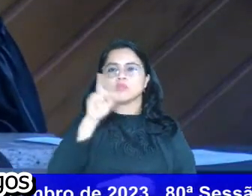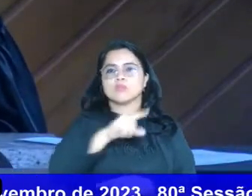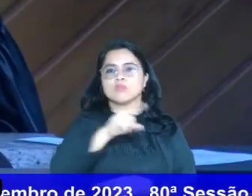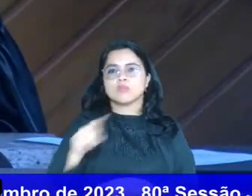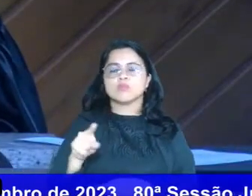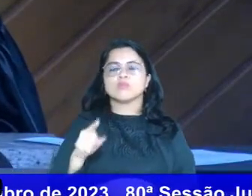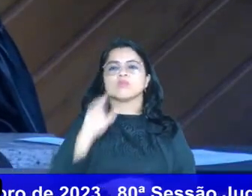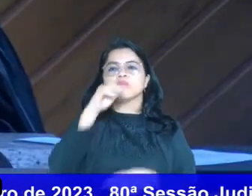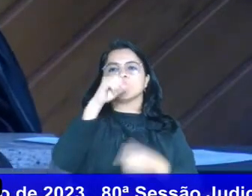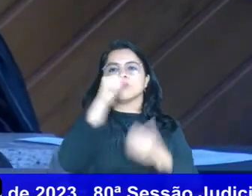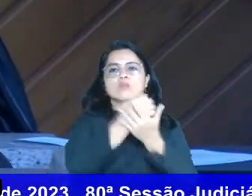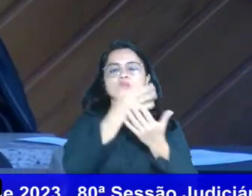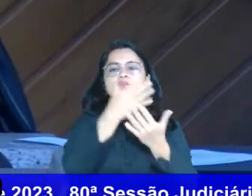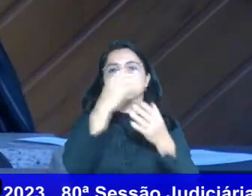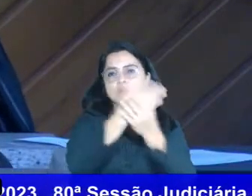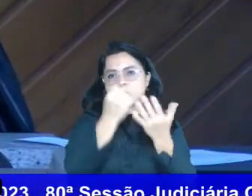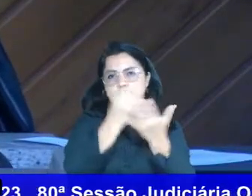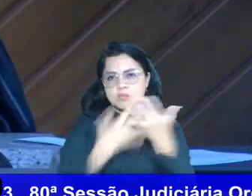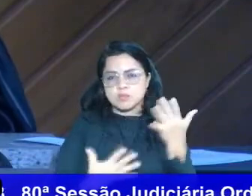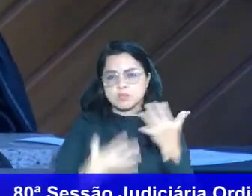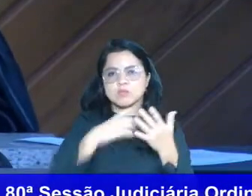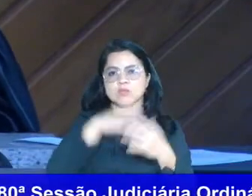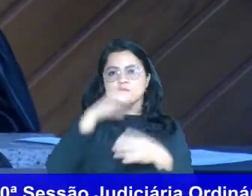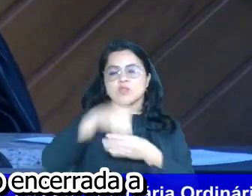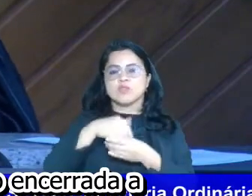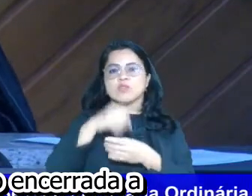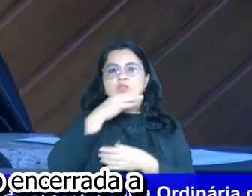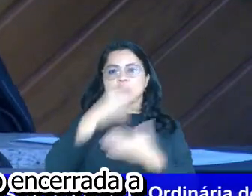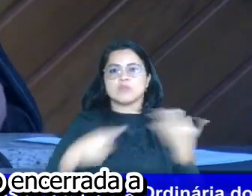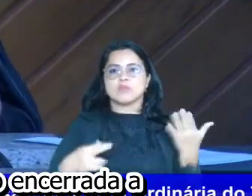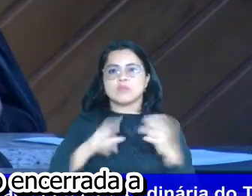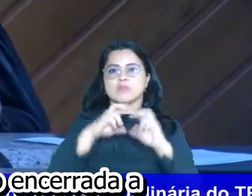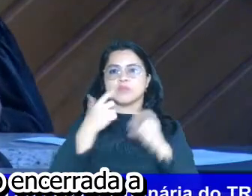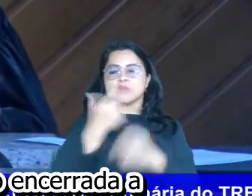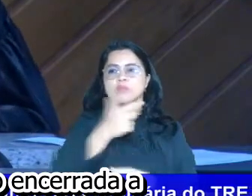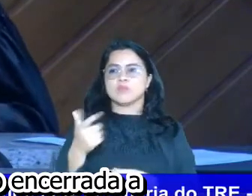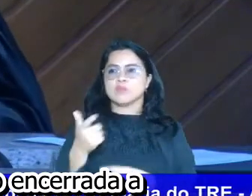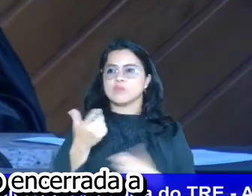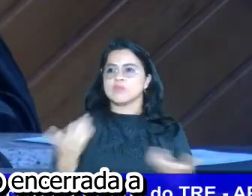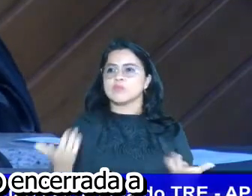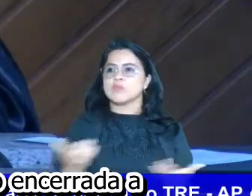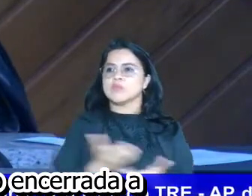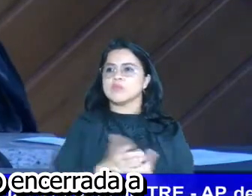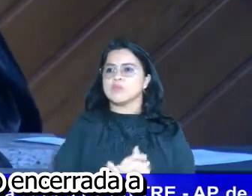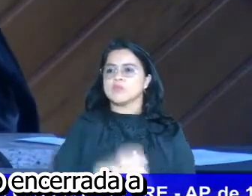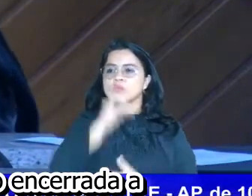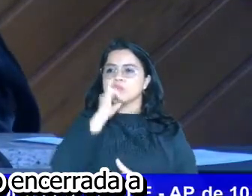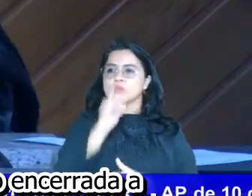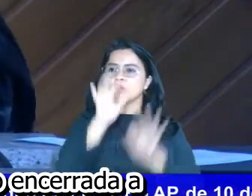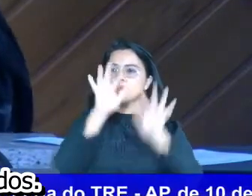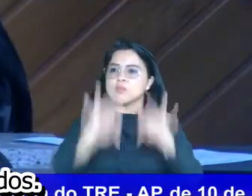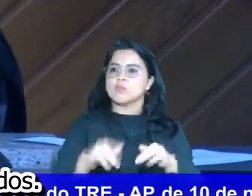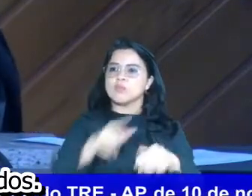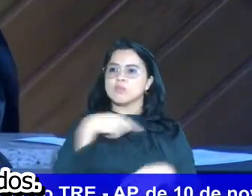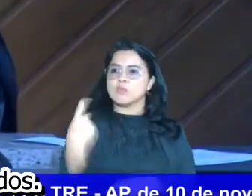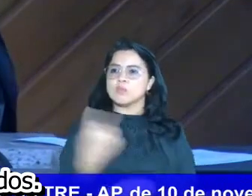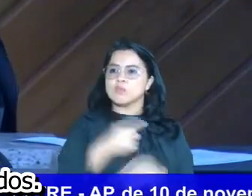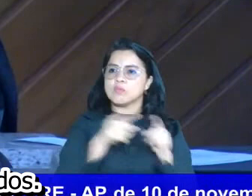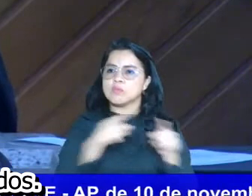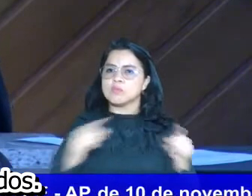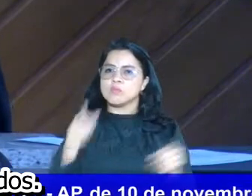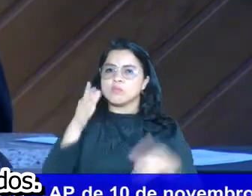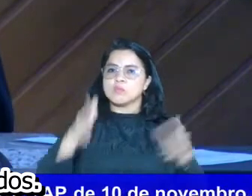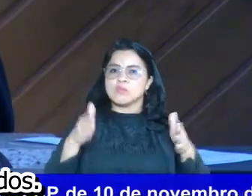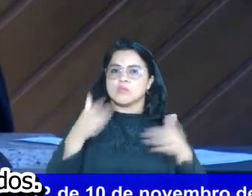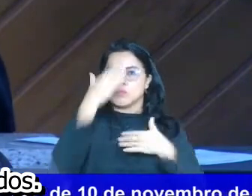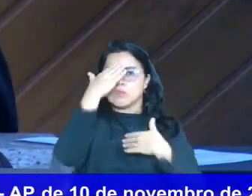os embargos nos termos do voto da ilustre relatora. Ilustres pares, não havendo outros processos, declaro encerrada a nossa sessão,